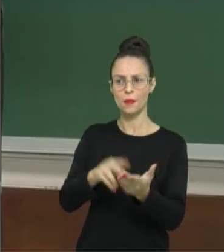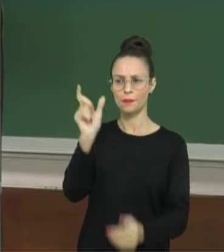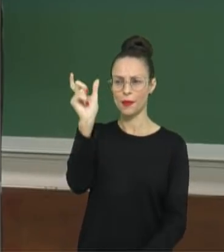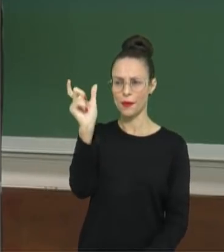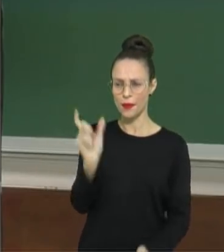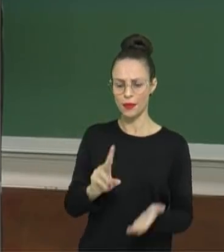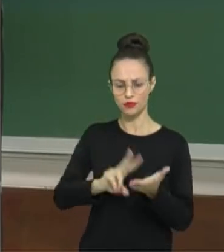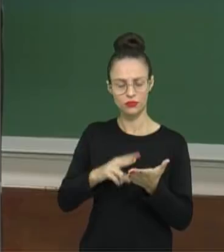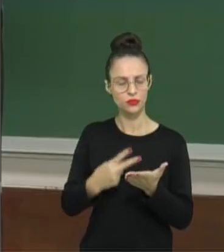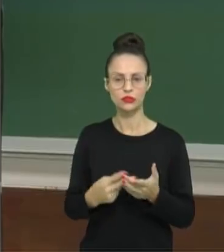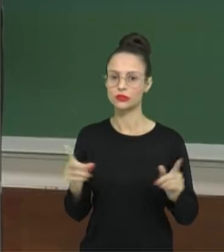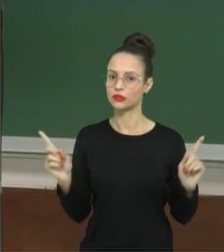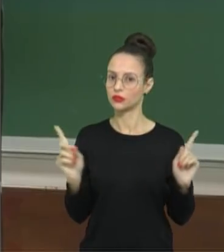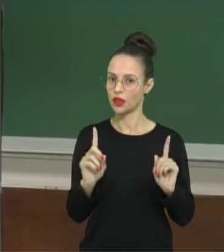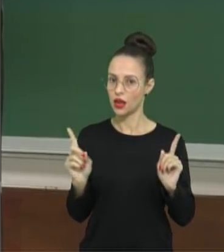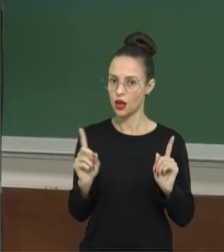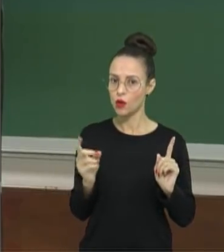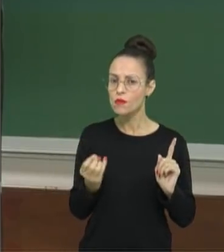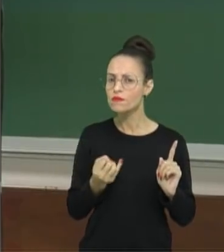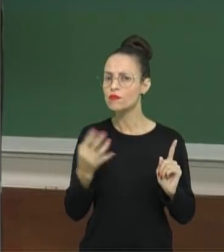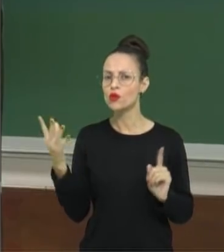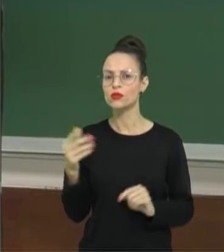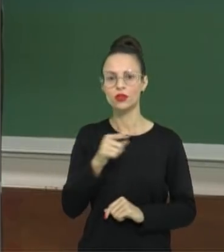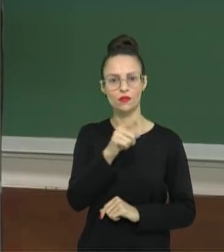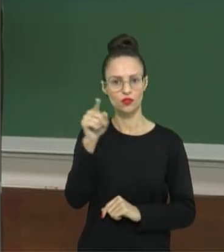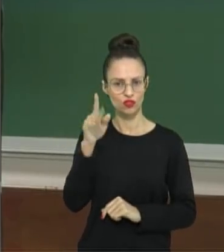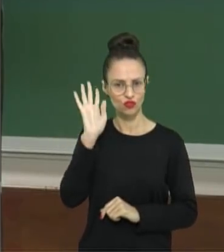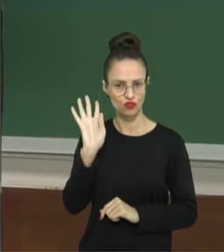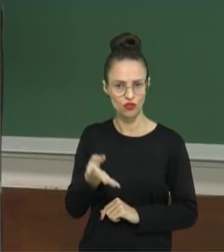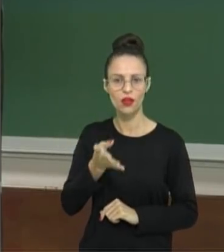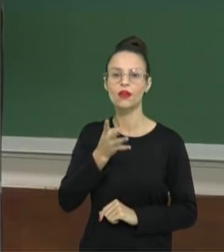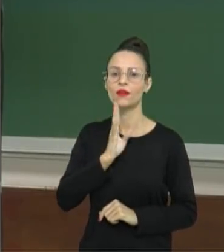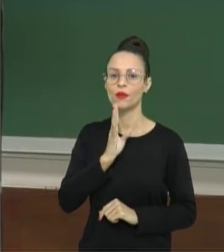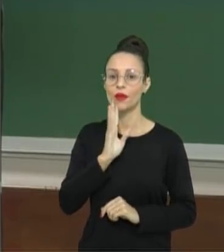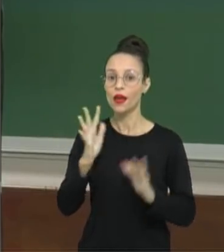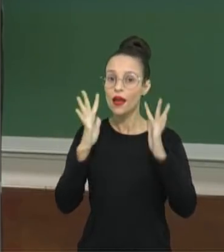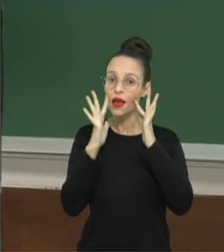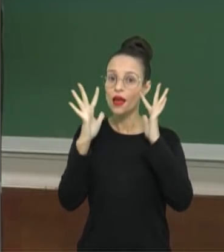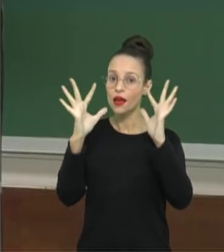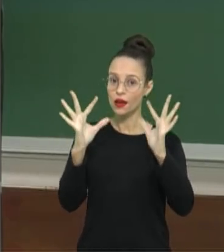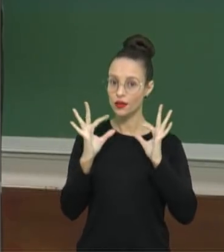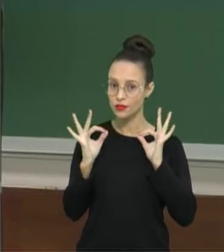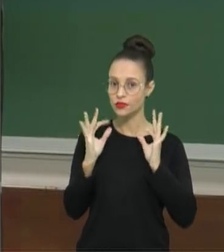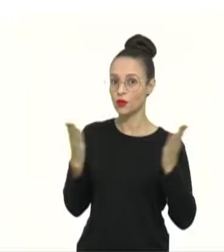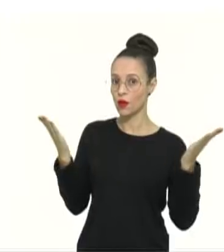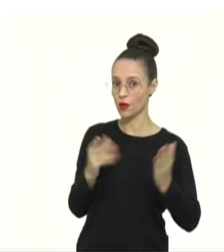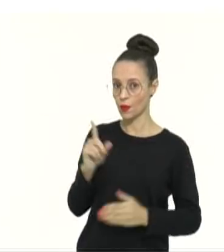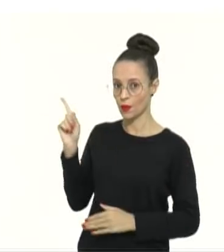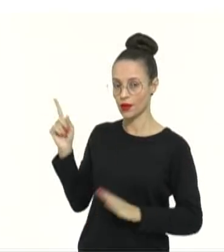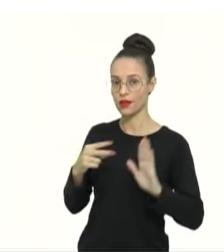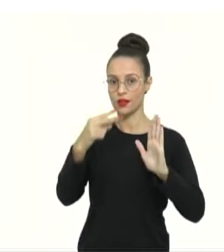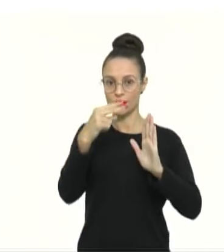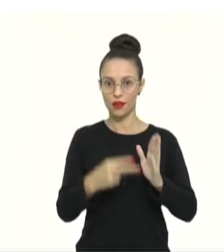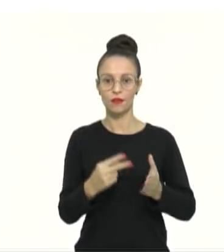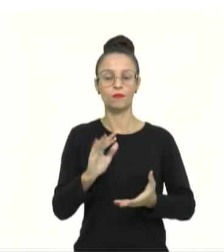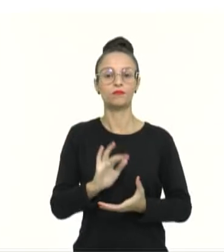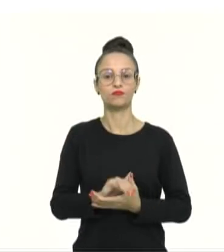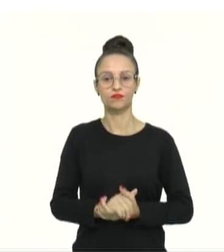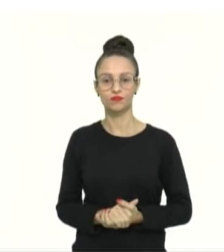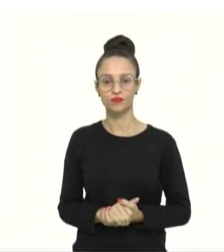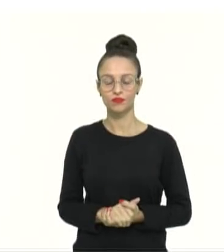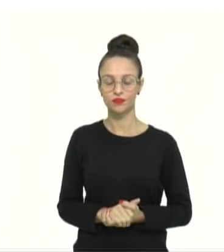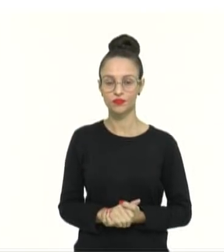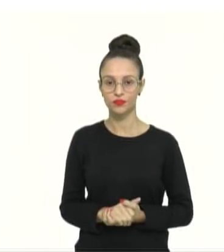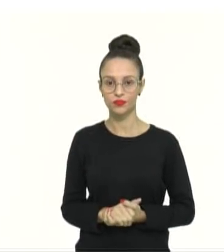por palavrinha. Muitas delas vocês já conhecem. Só prestem bastante atenção agora. Today